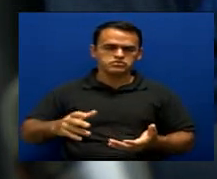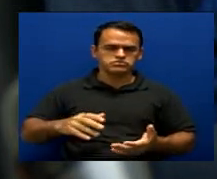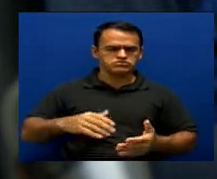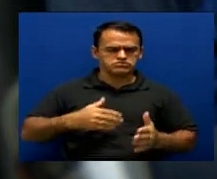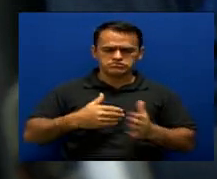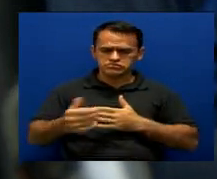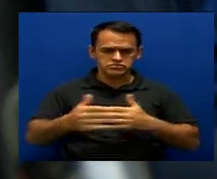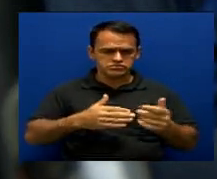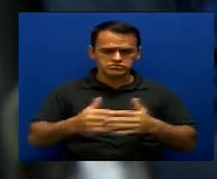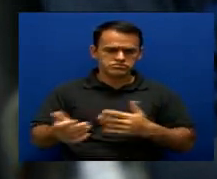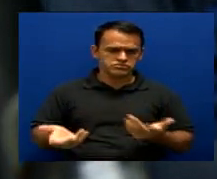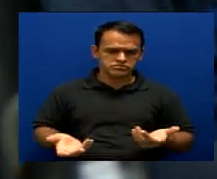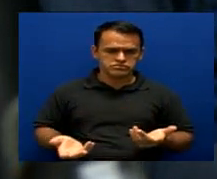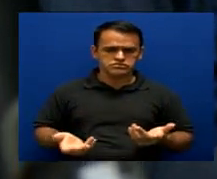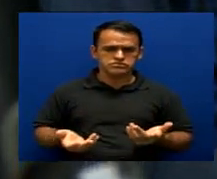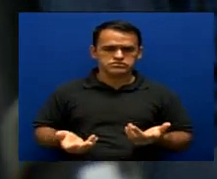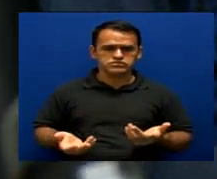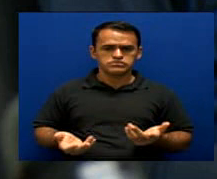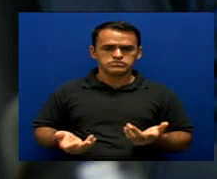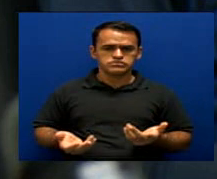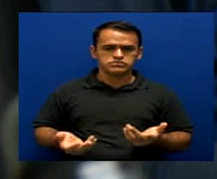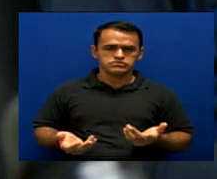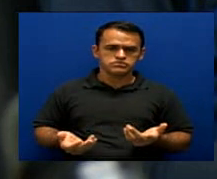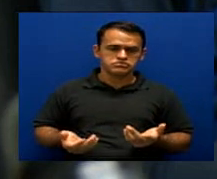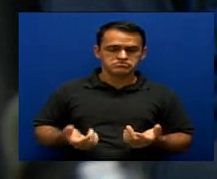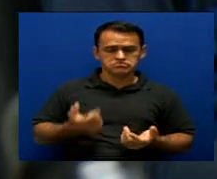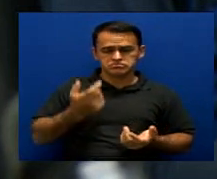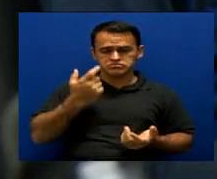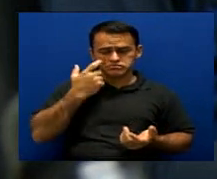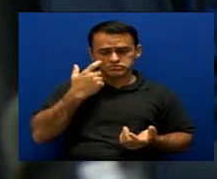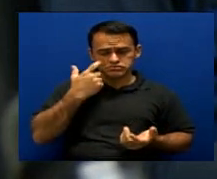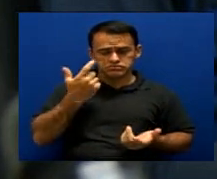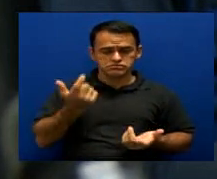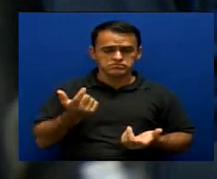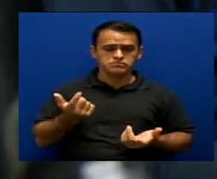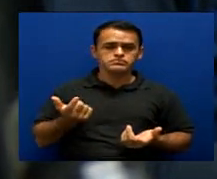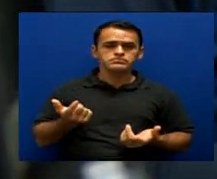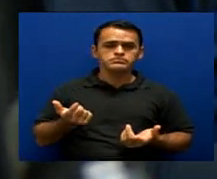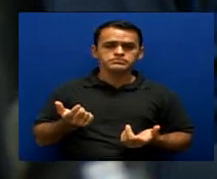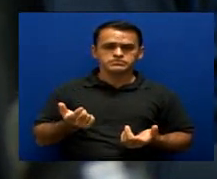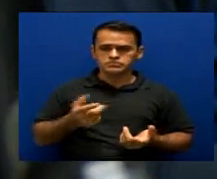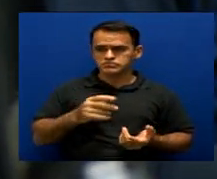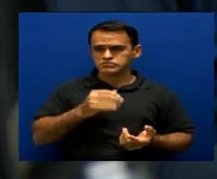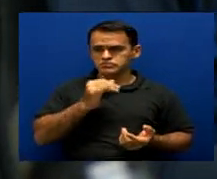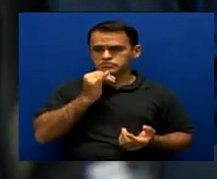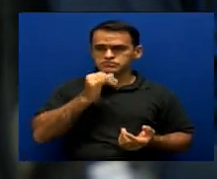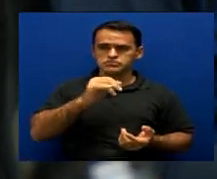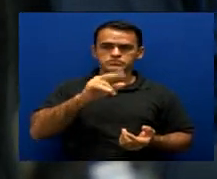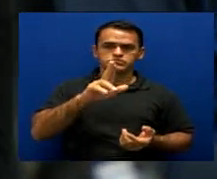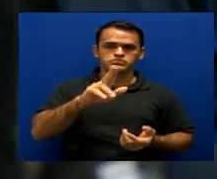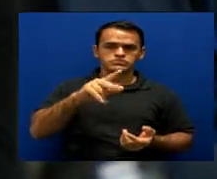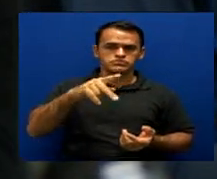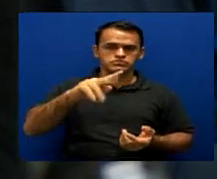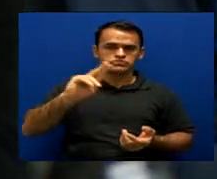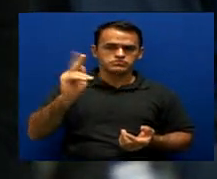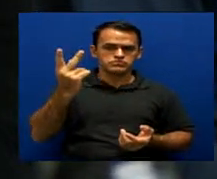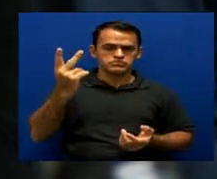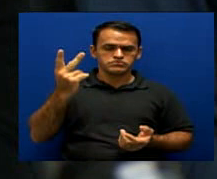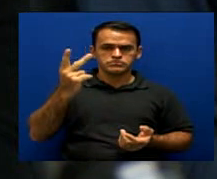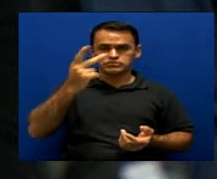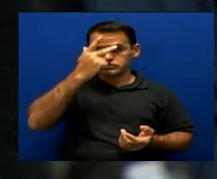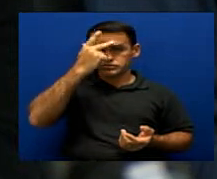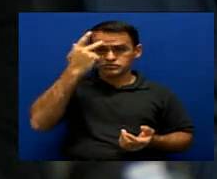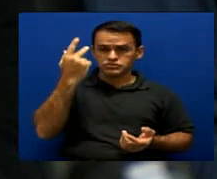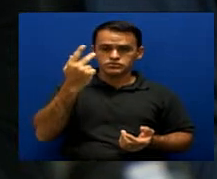explicar a não ser que seja um cartão postal que uma opera que não atende 10 por cento da